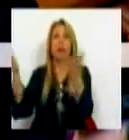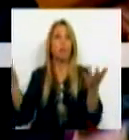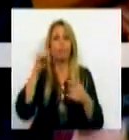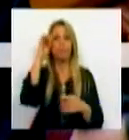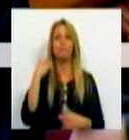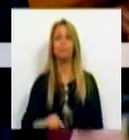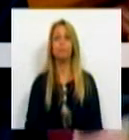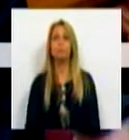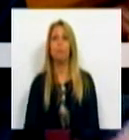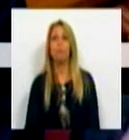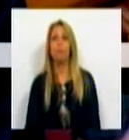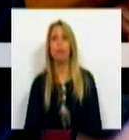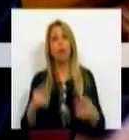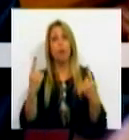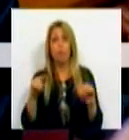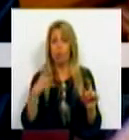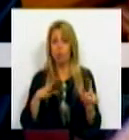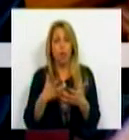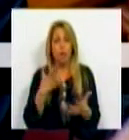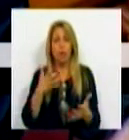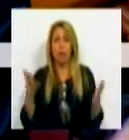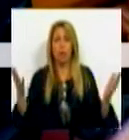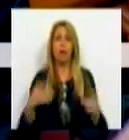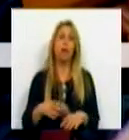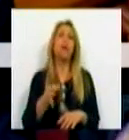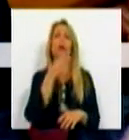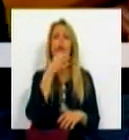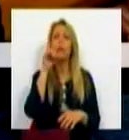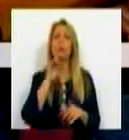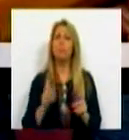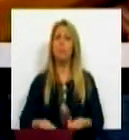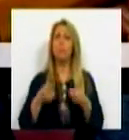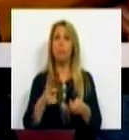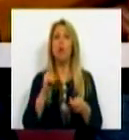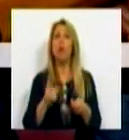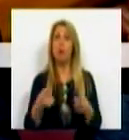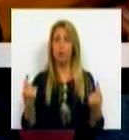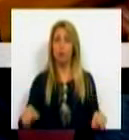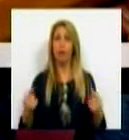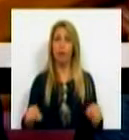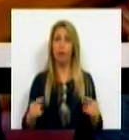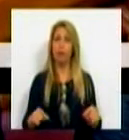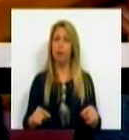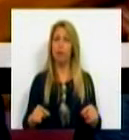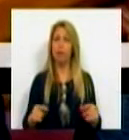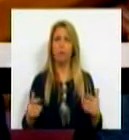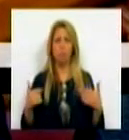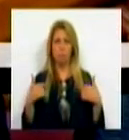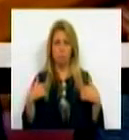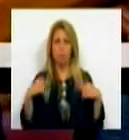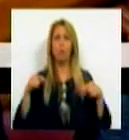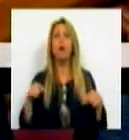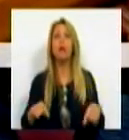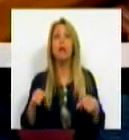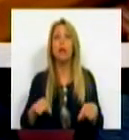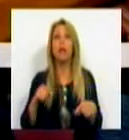Era apenas isso que queria aqui salientar. Falou de que investimentos é que havia. Não ando aqui a